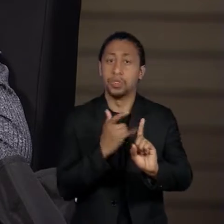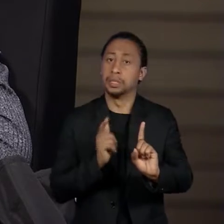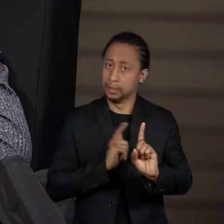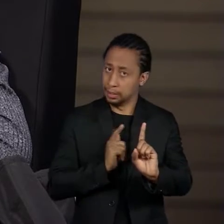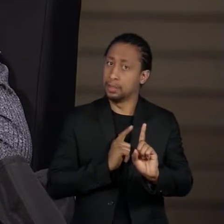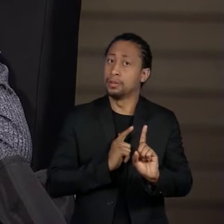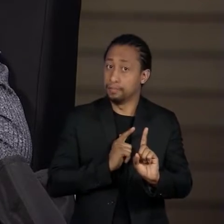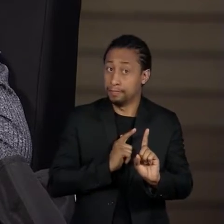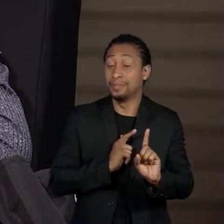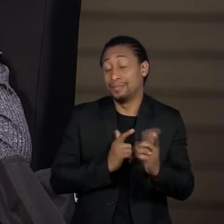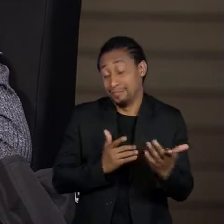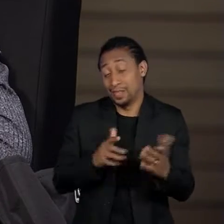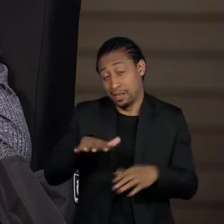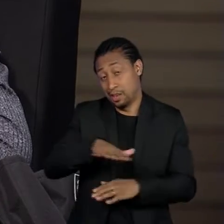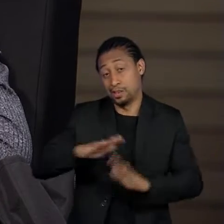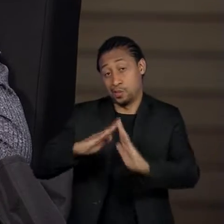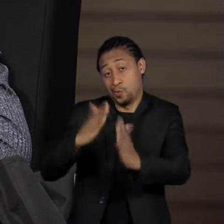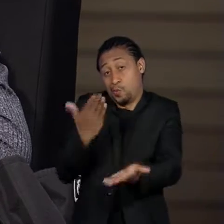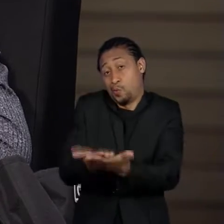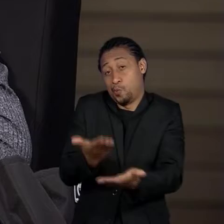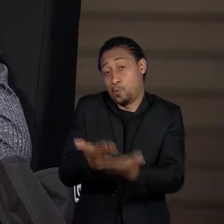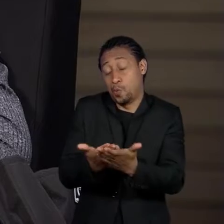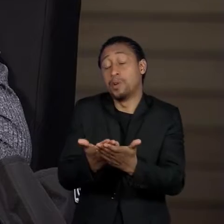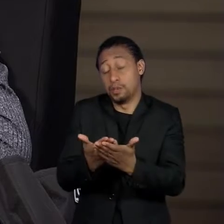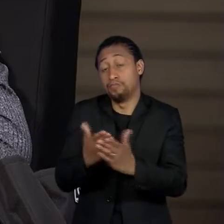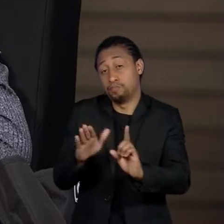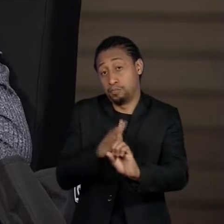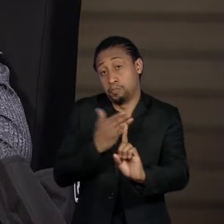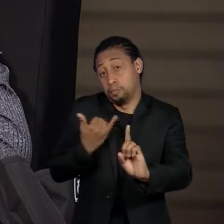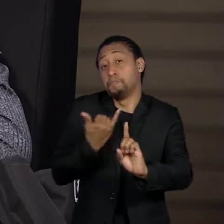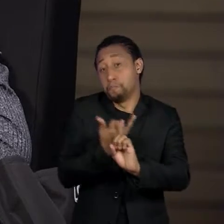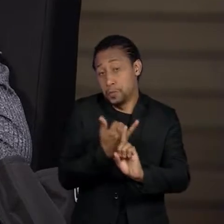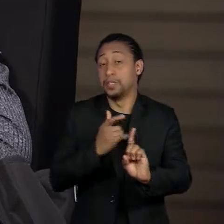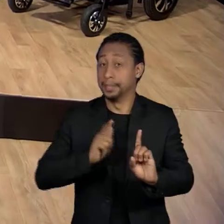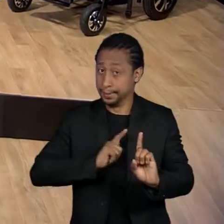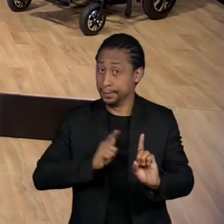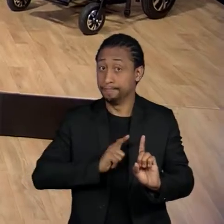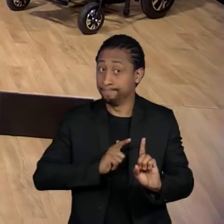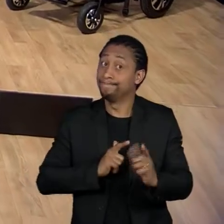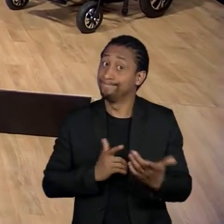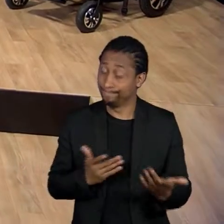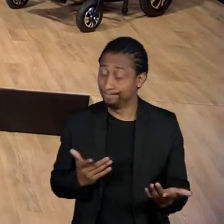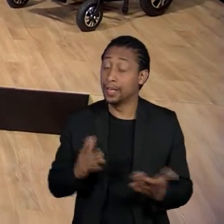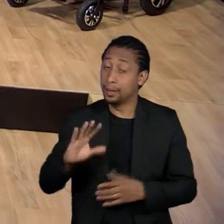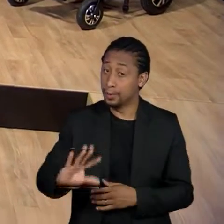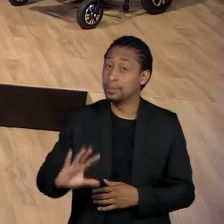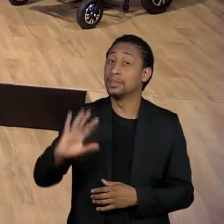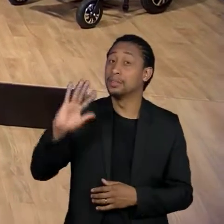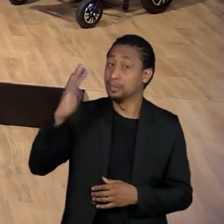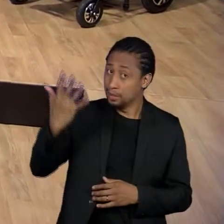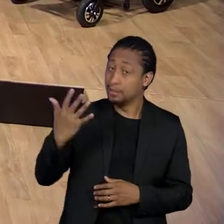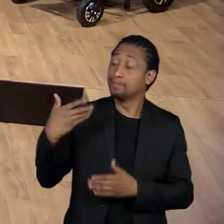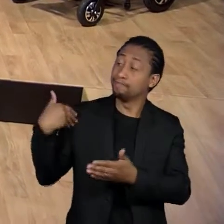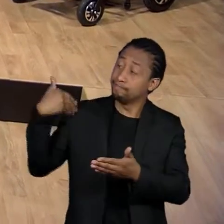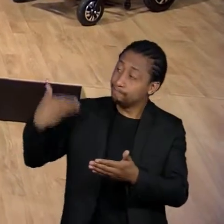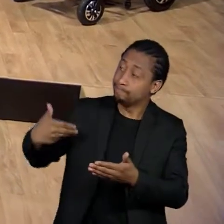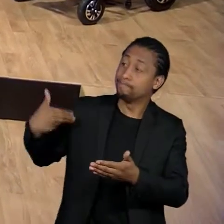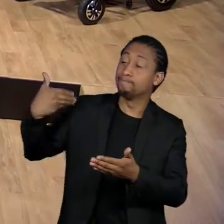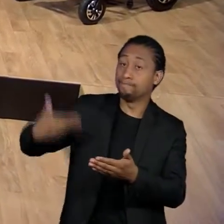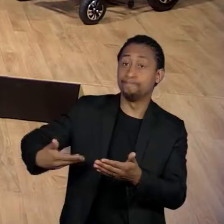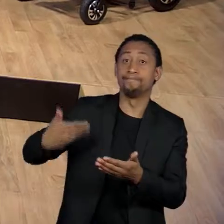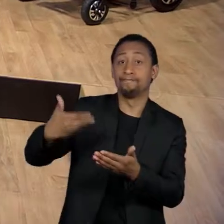num ambiente escolar, fazer bullying com uma criança. Tem muitas coisas que vêm